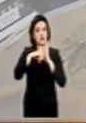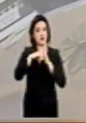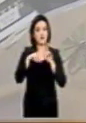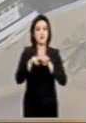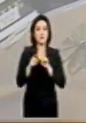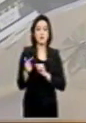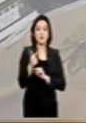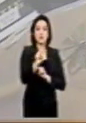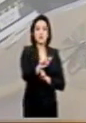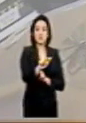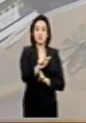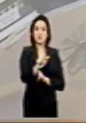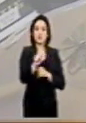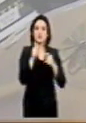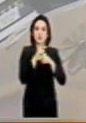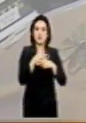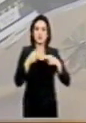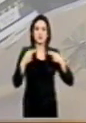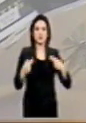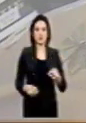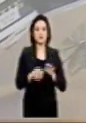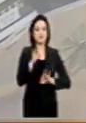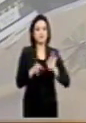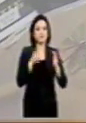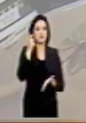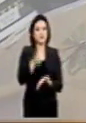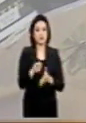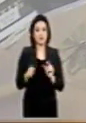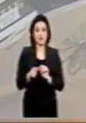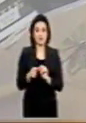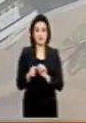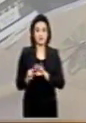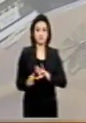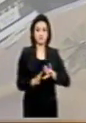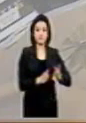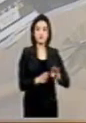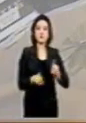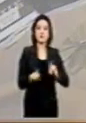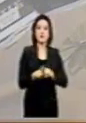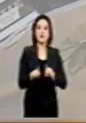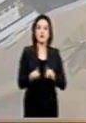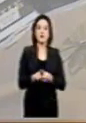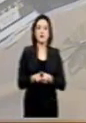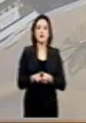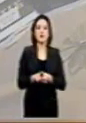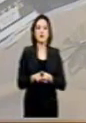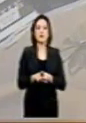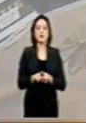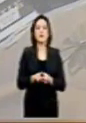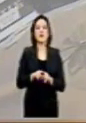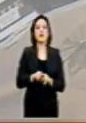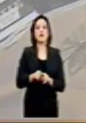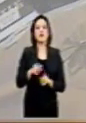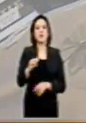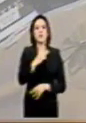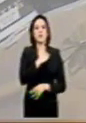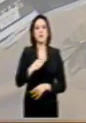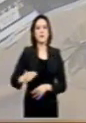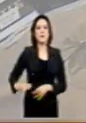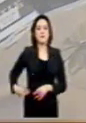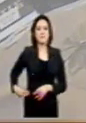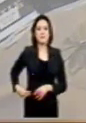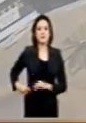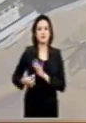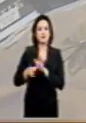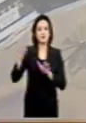juízo incompetente. O eminente e saudoso ministro Urizar Vasque, meu antecessor na relatoria desse feito,